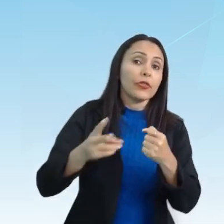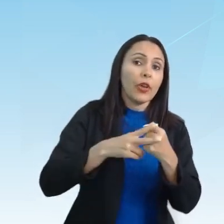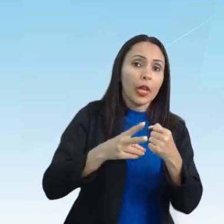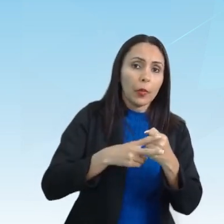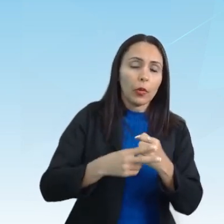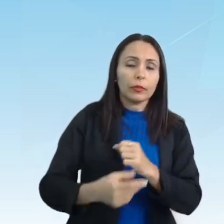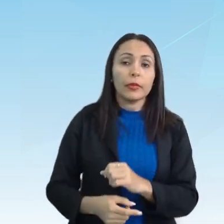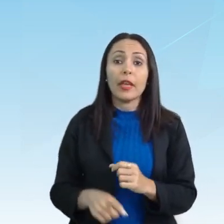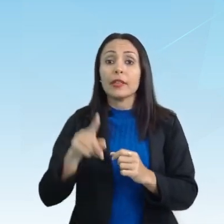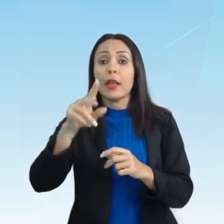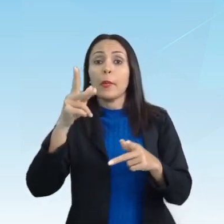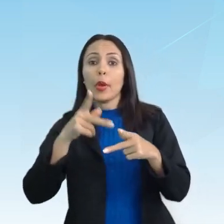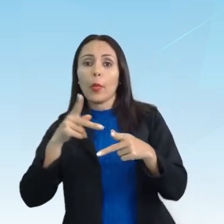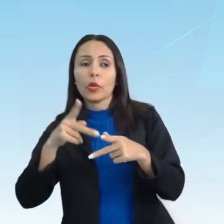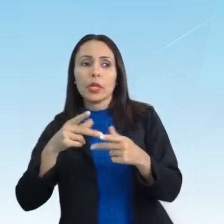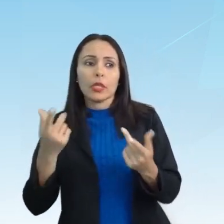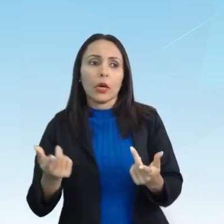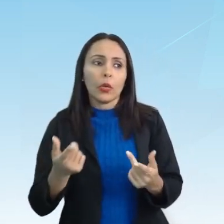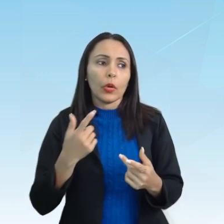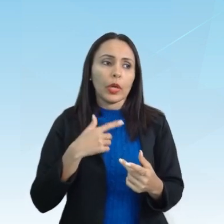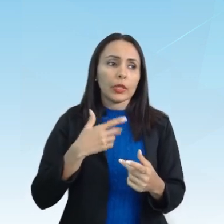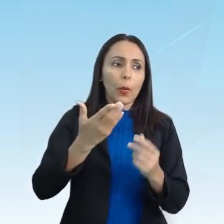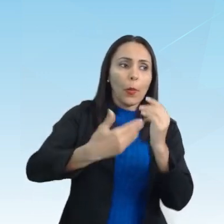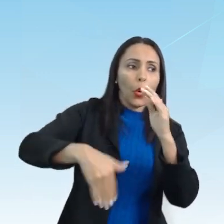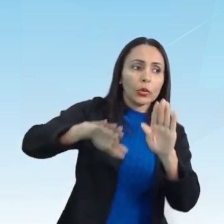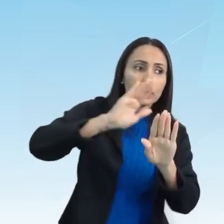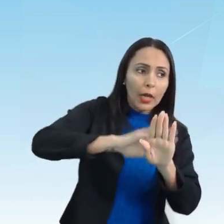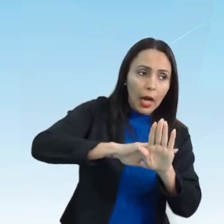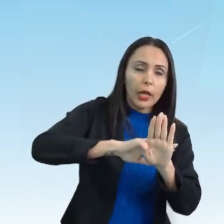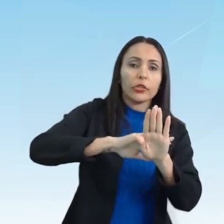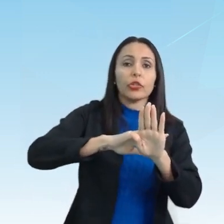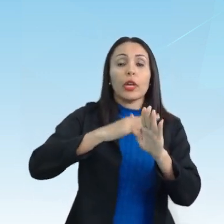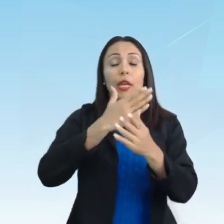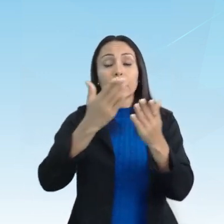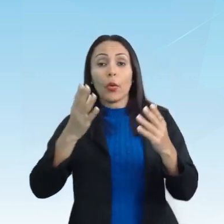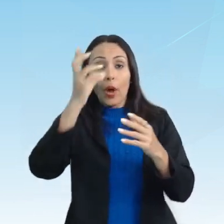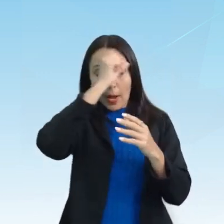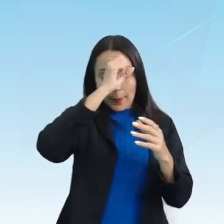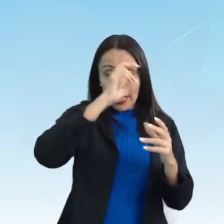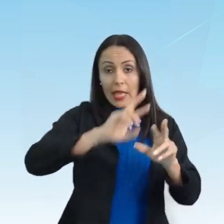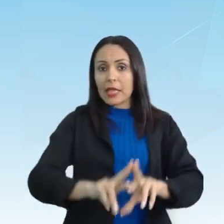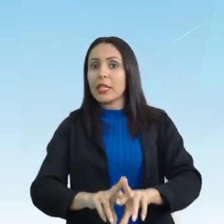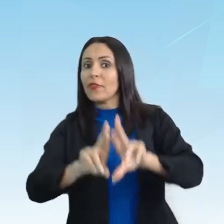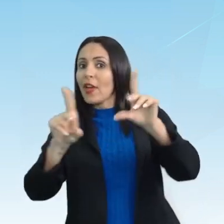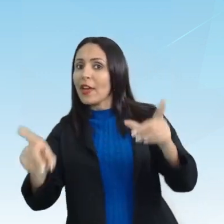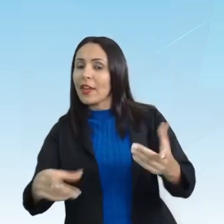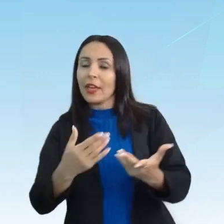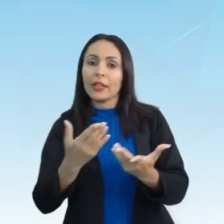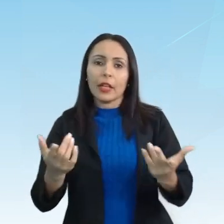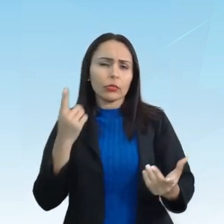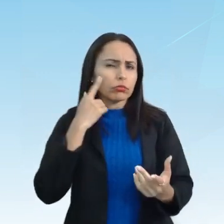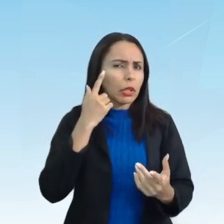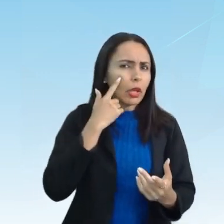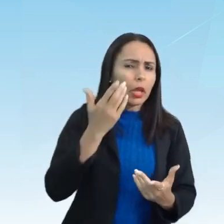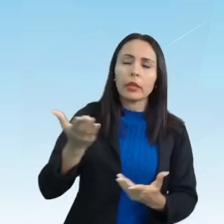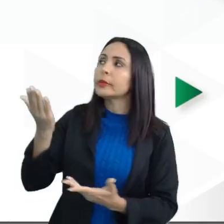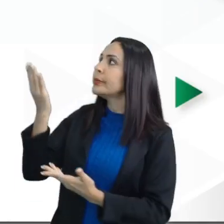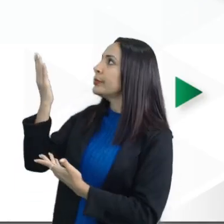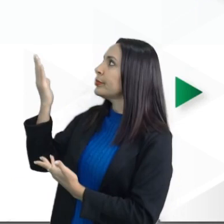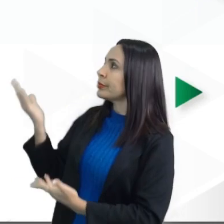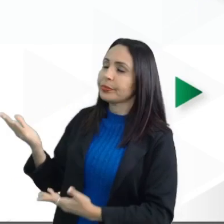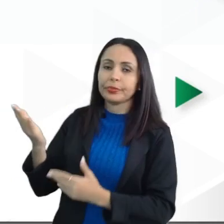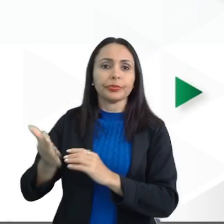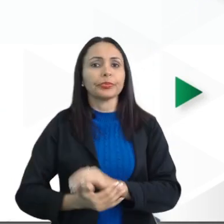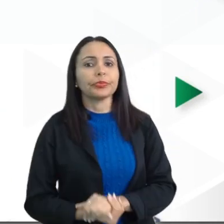aí, preposição, por trás. Então, aprenda essa diferença. Mas aqui na tela, tenho para